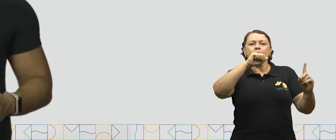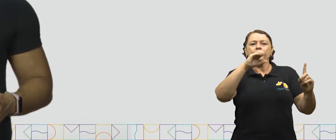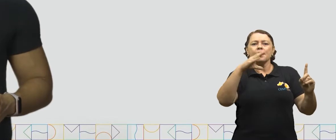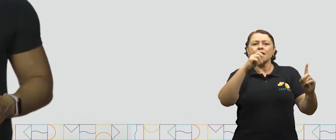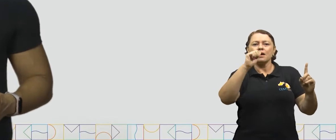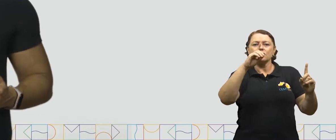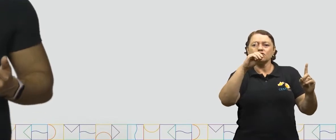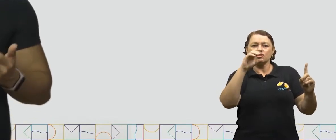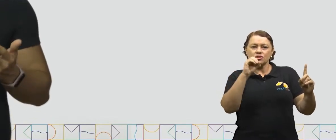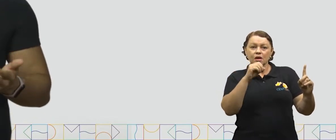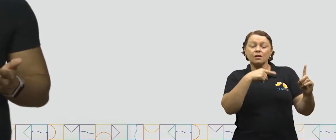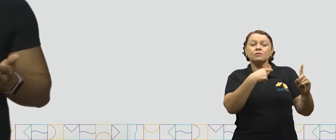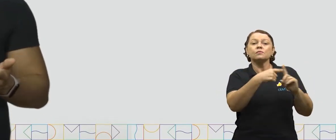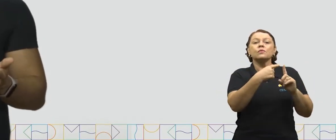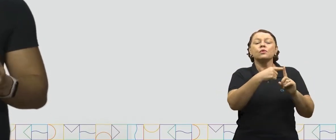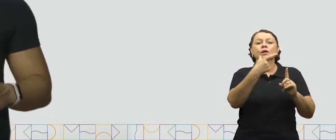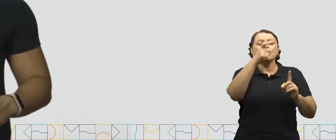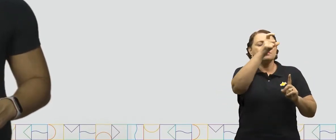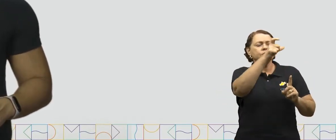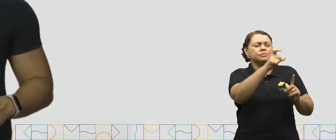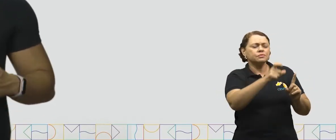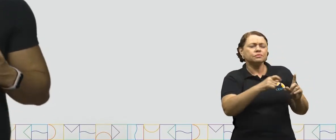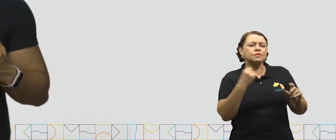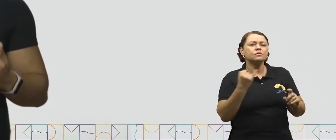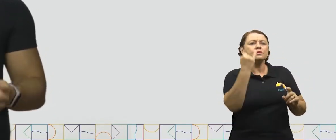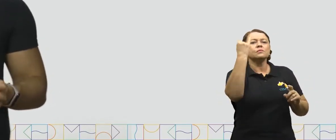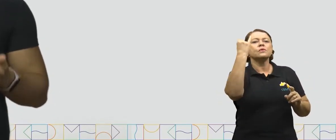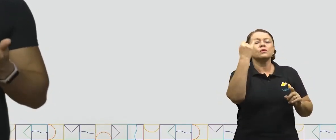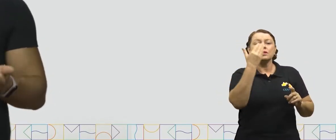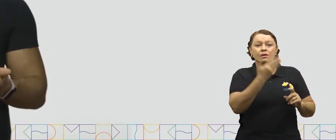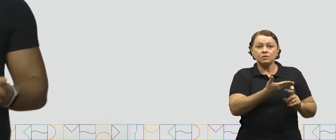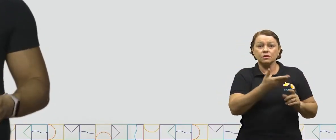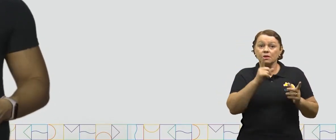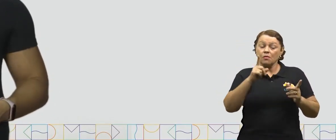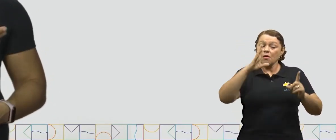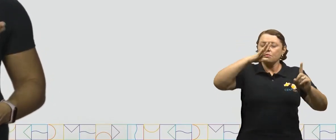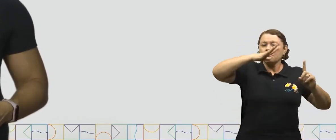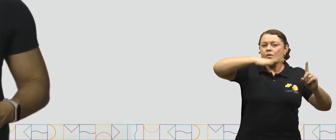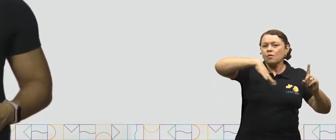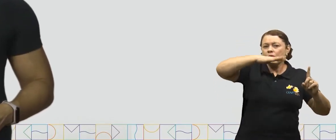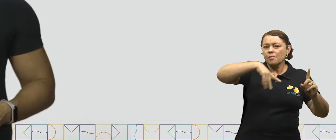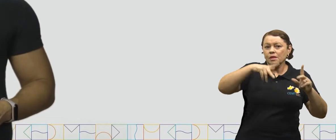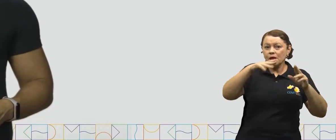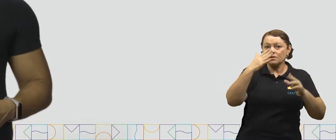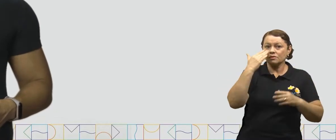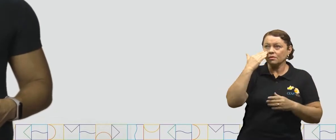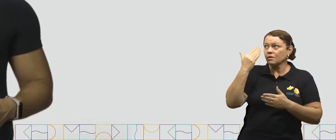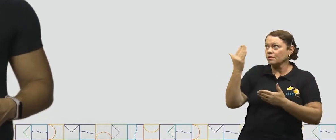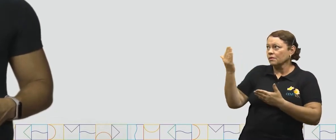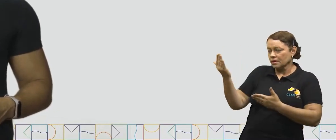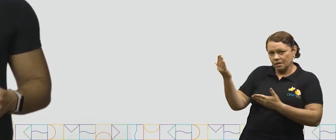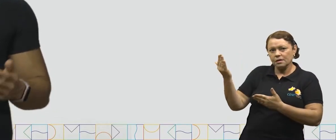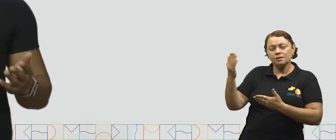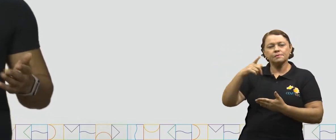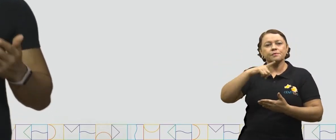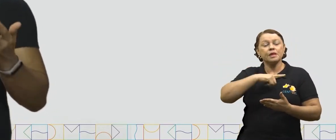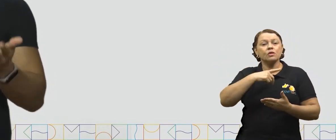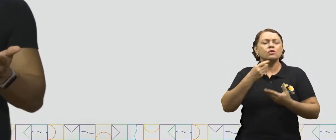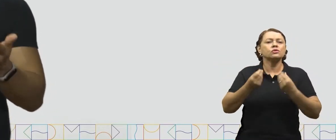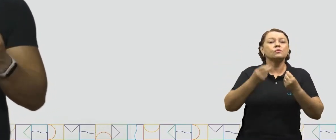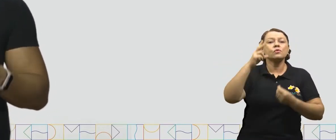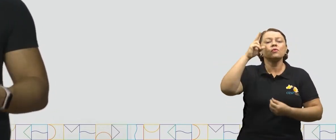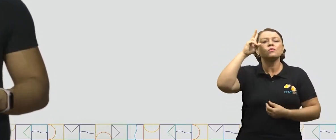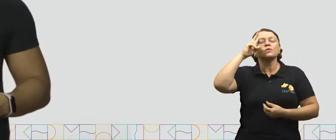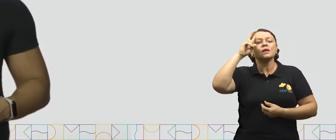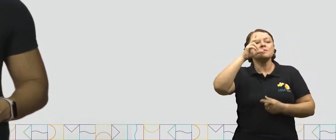Machado de Assis pela memória da pessoa que ele foi. Através de homenagens assim, como essa de Machado de Assis, temos como